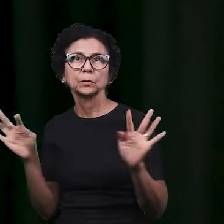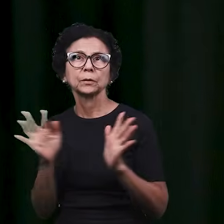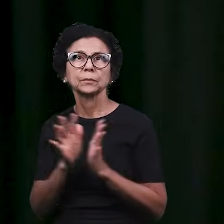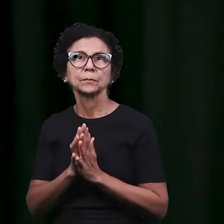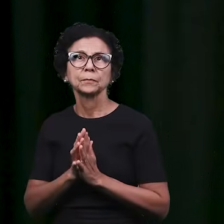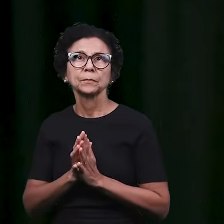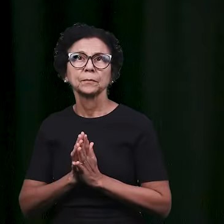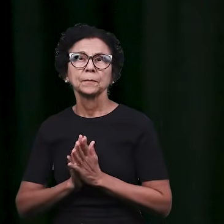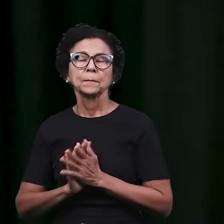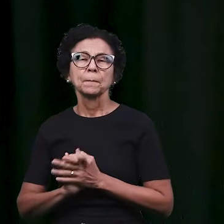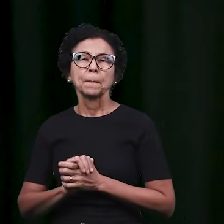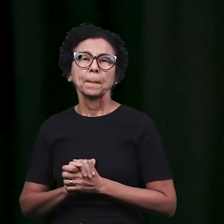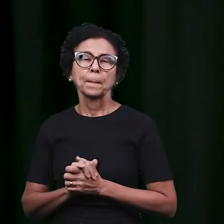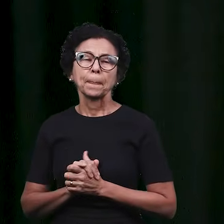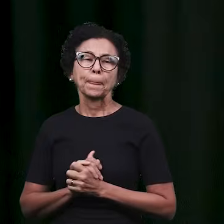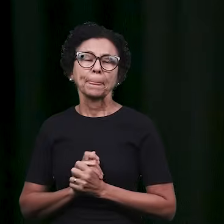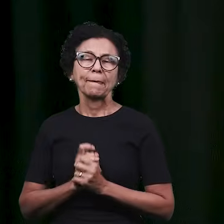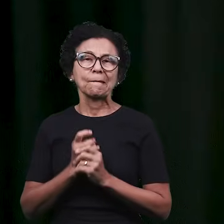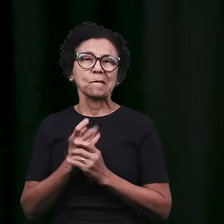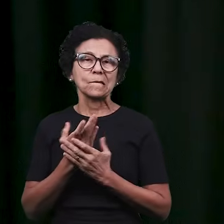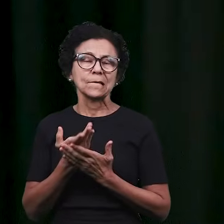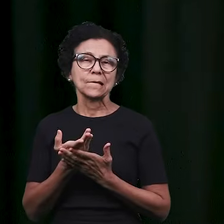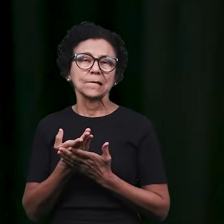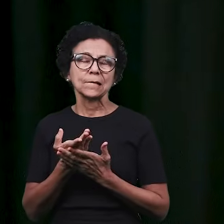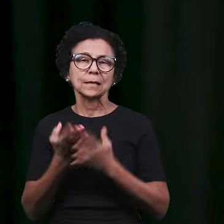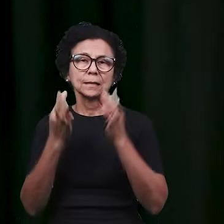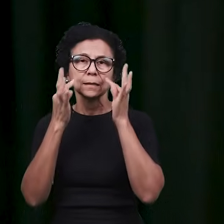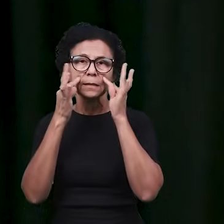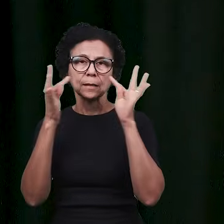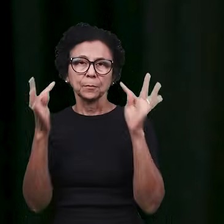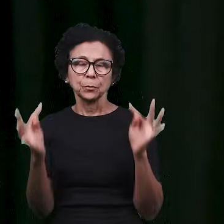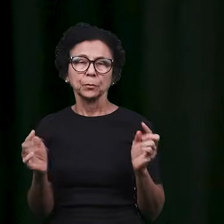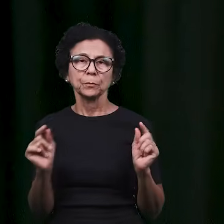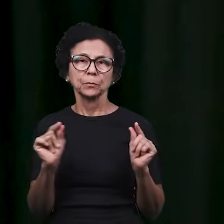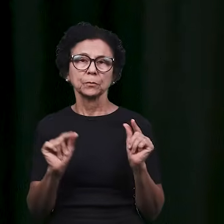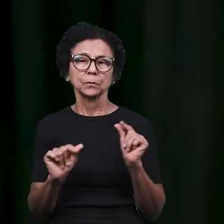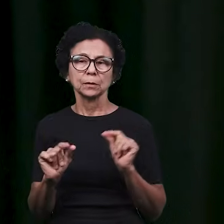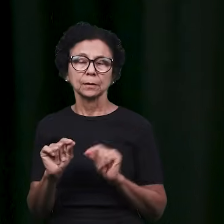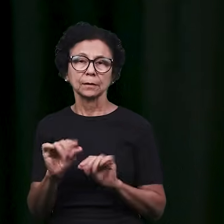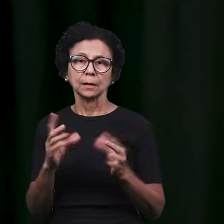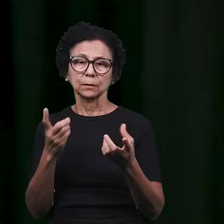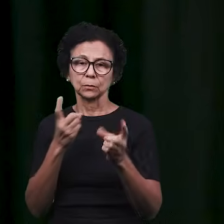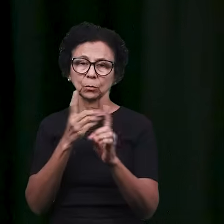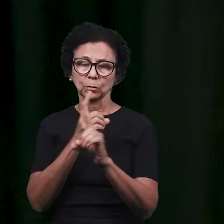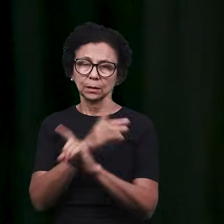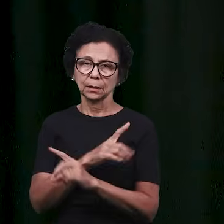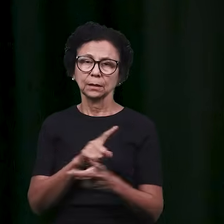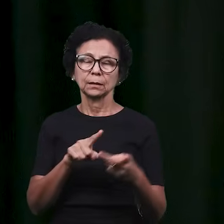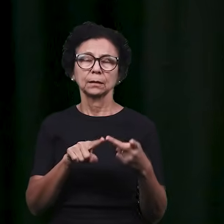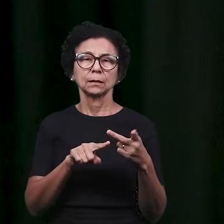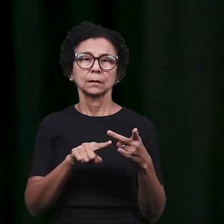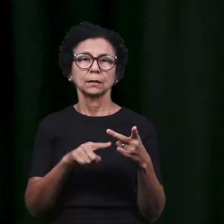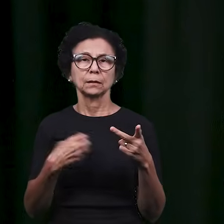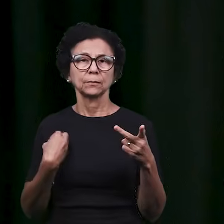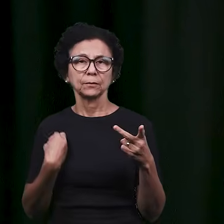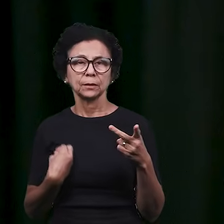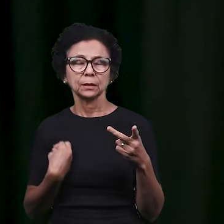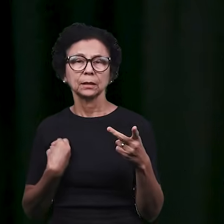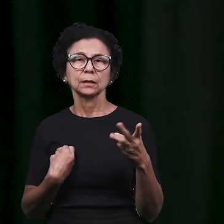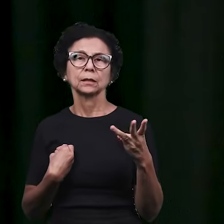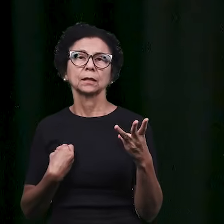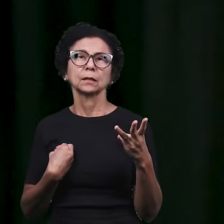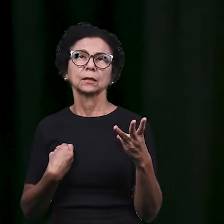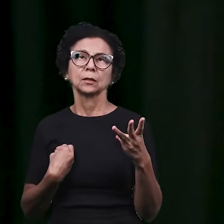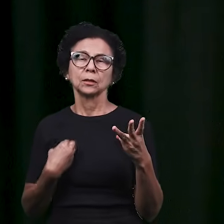não, mas esse cântico é um testemunho a respeito da doutrina, a respeito da vida,